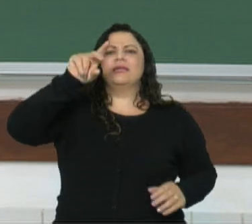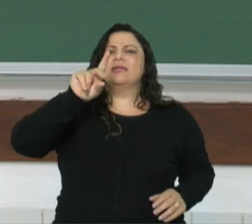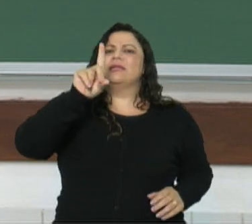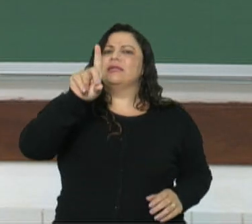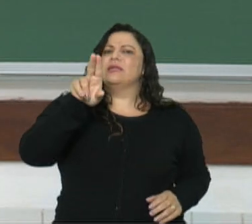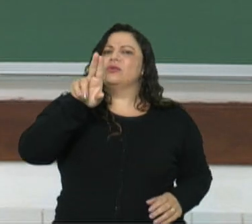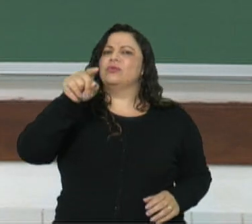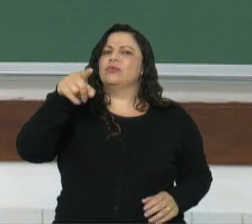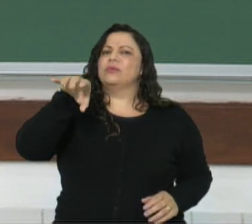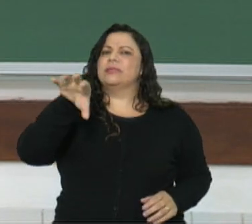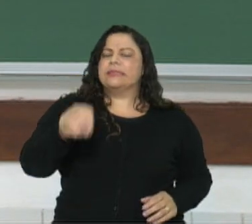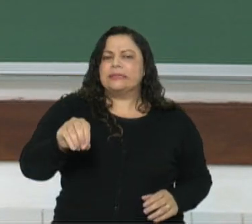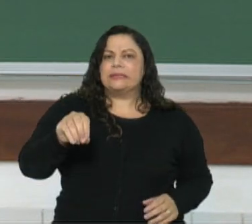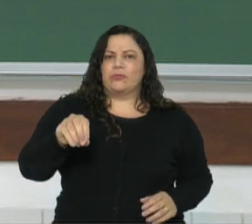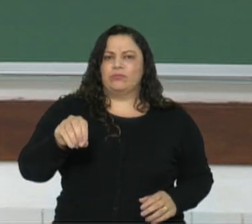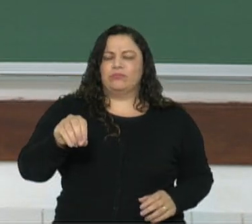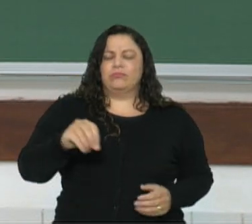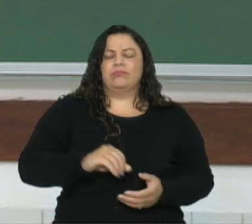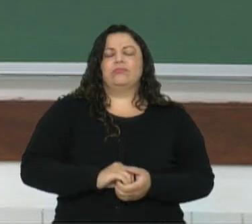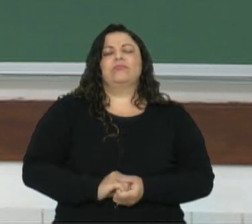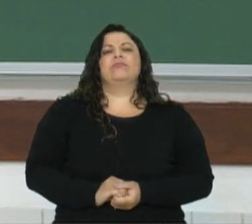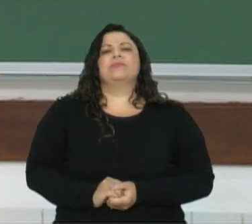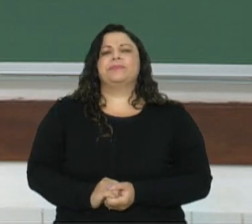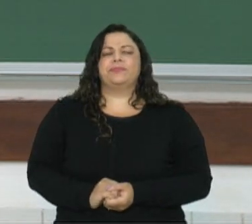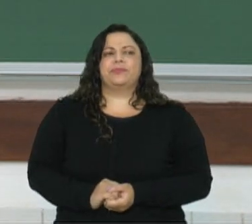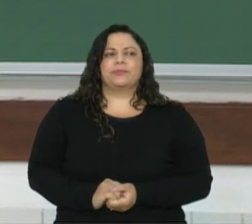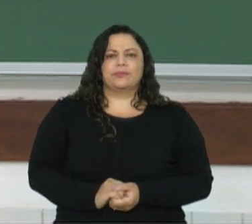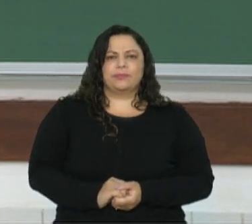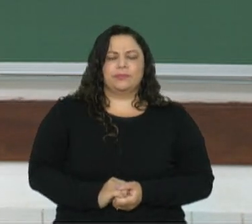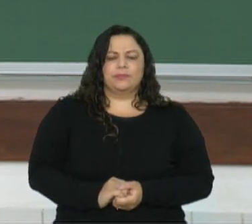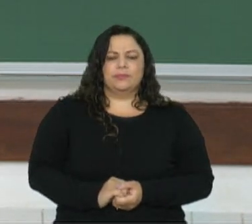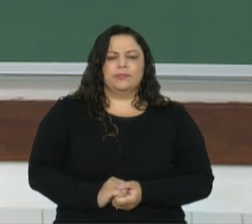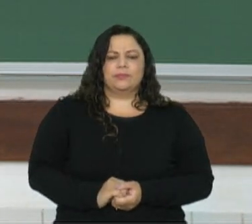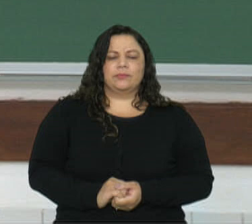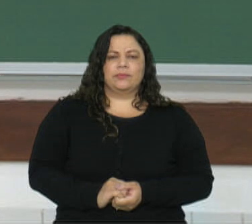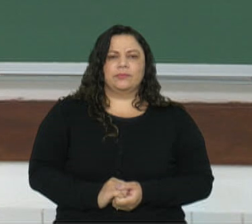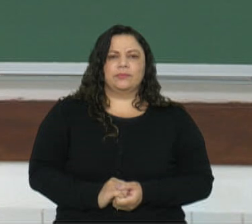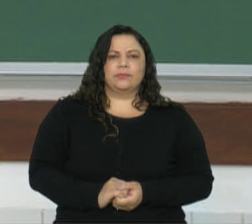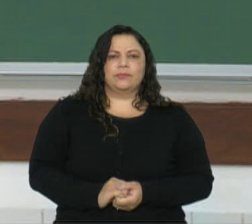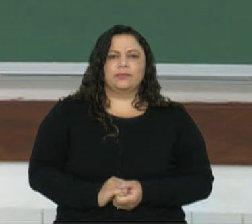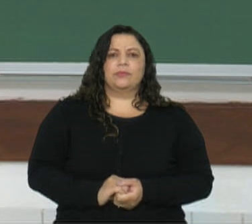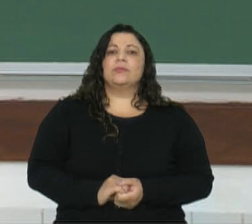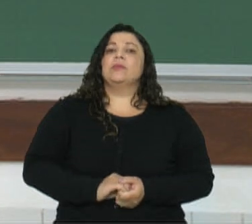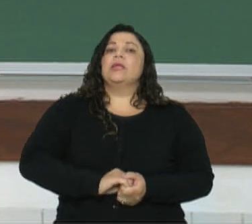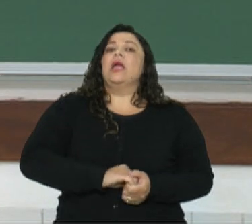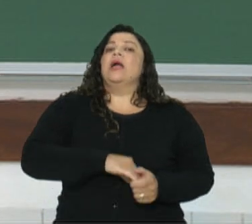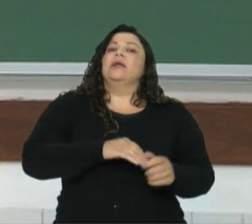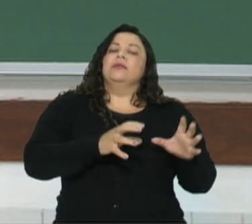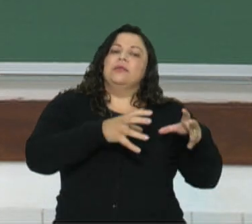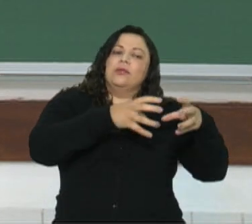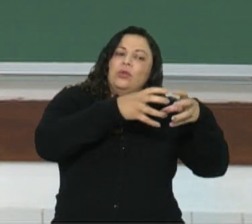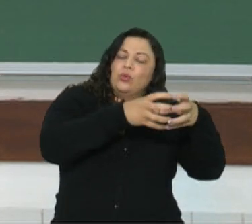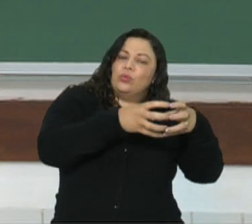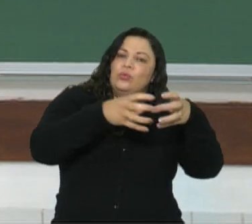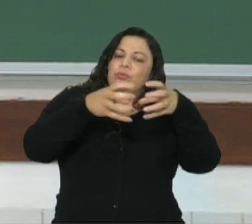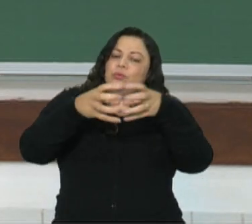os particulares, um monte de particular, e daí fazer uma